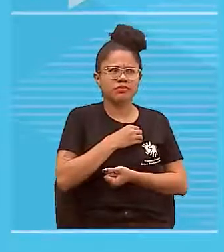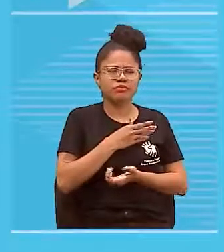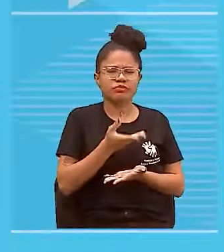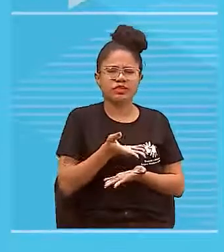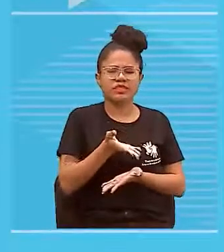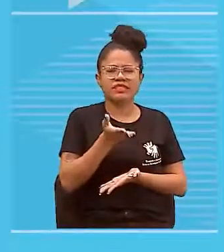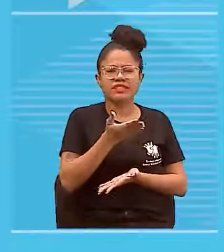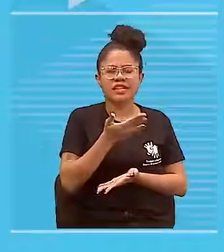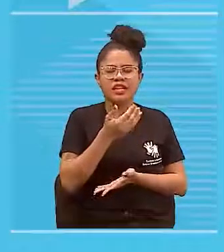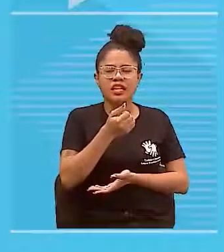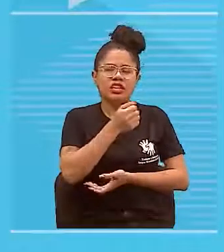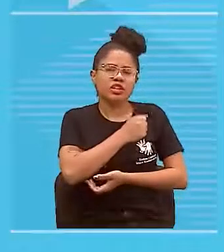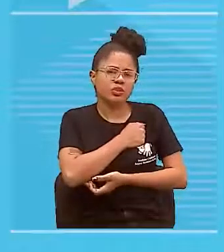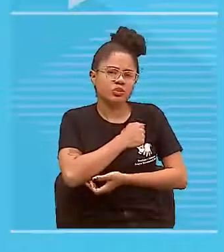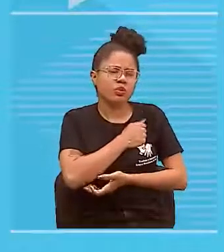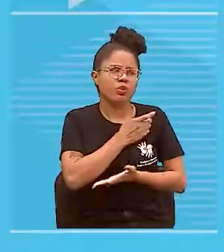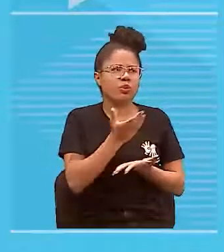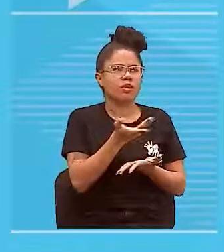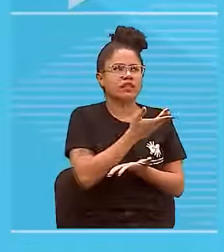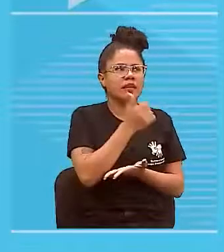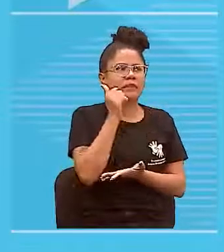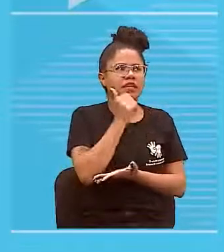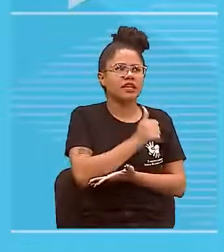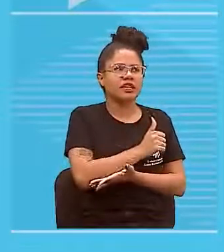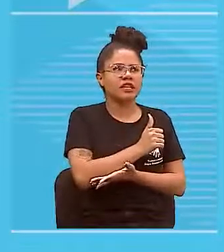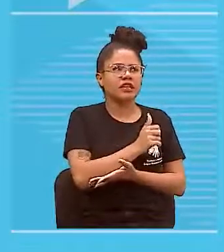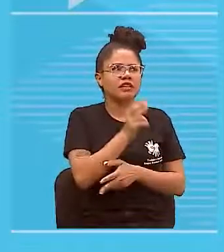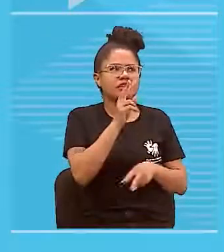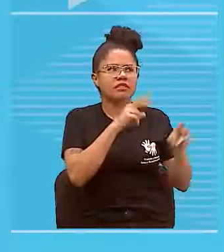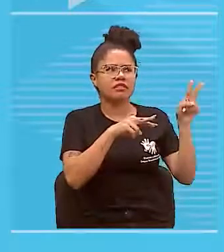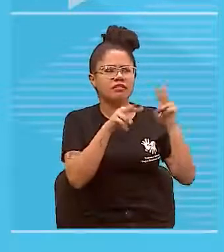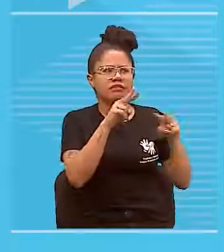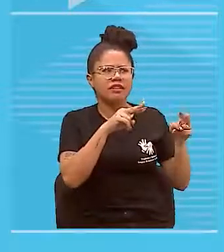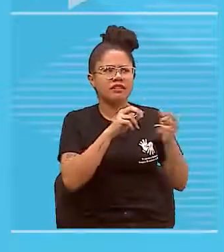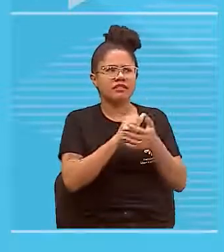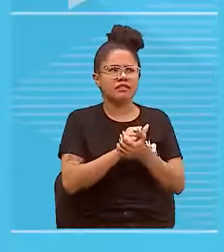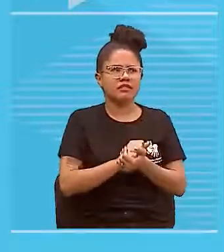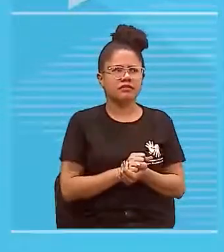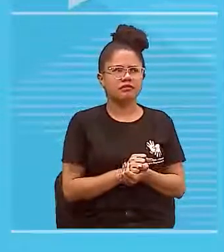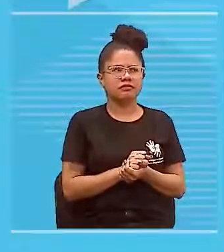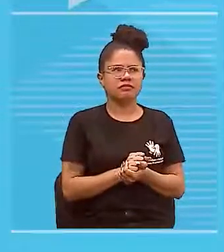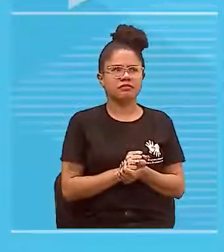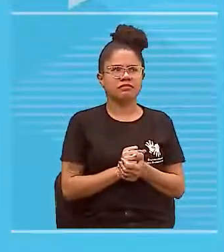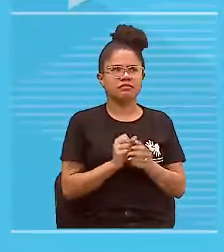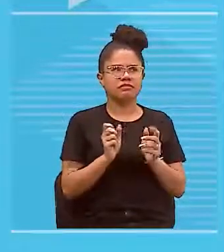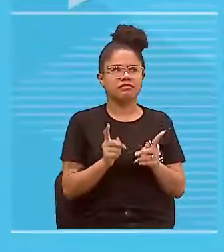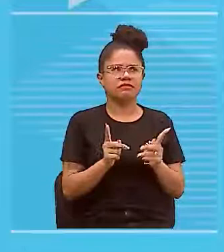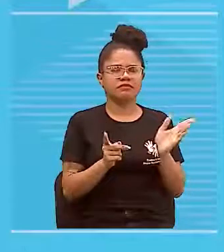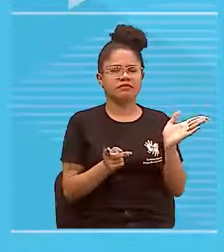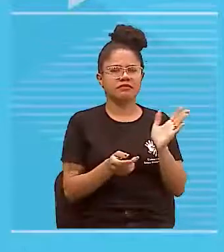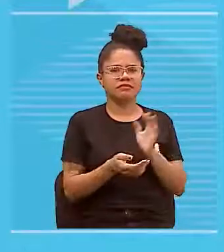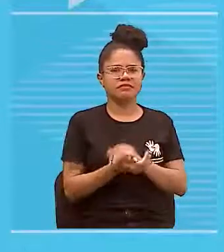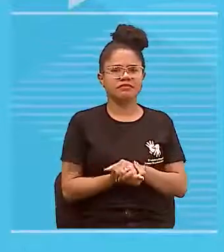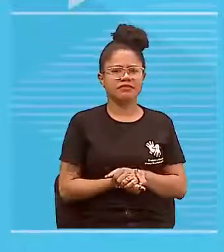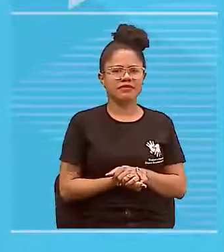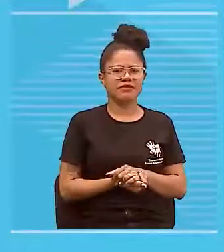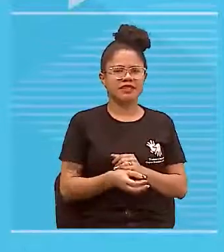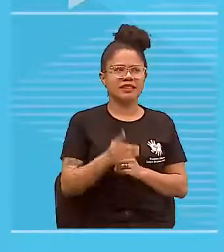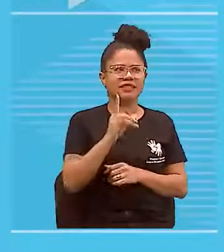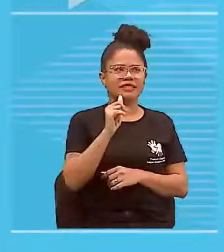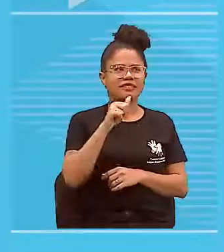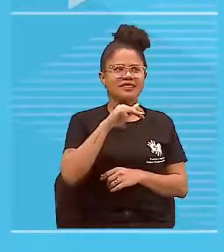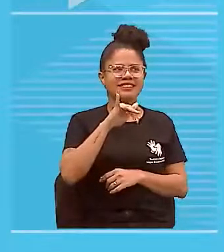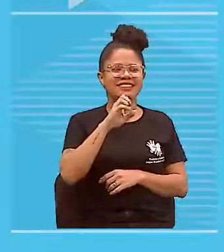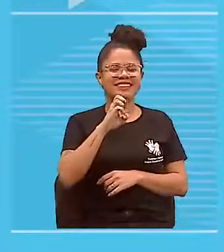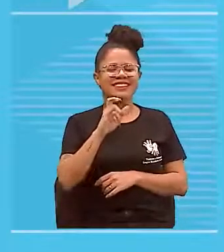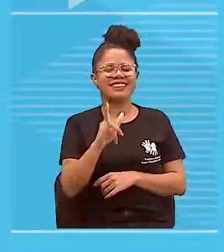do lado verdade tá vendo chefe garotas faz um OK Ei Daniel e se faz